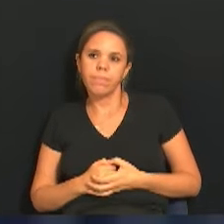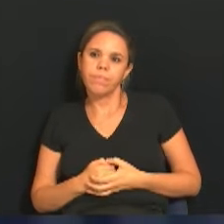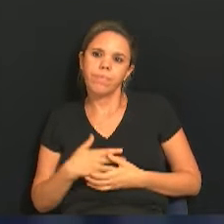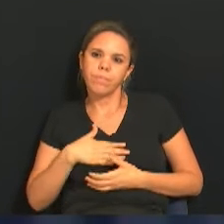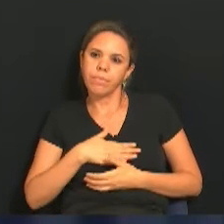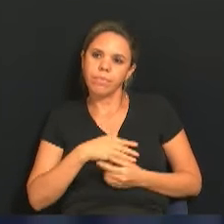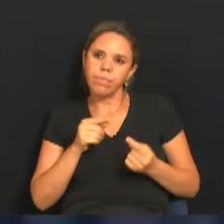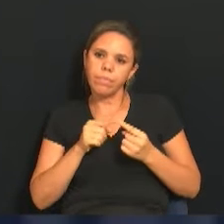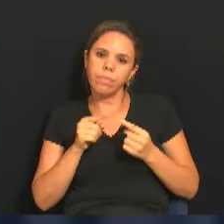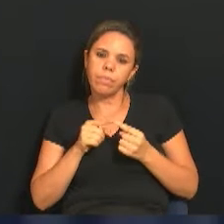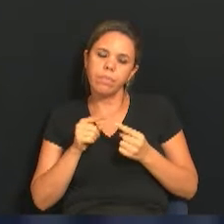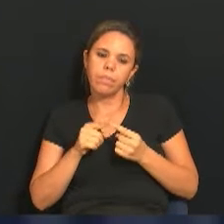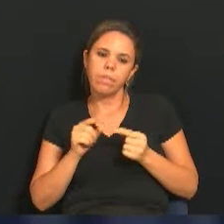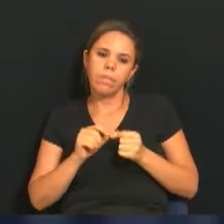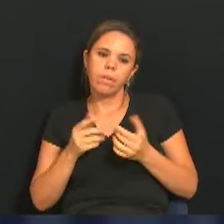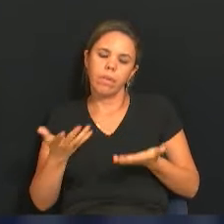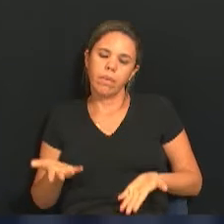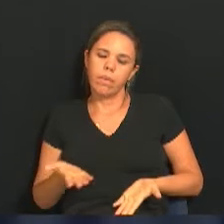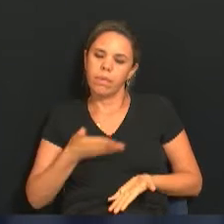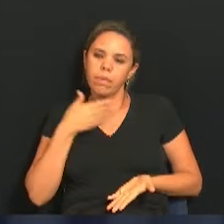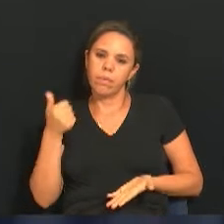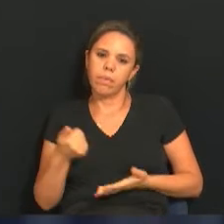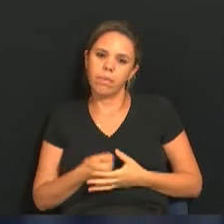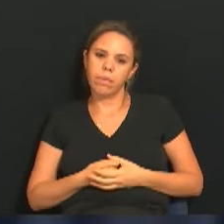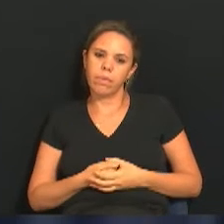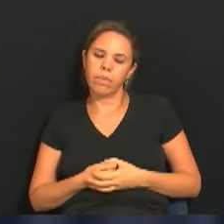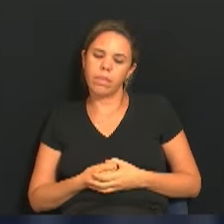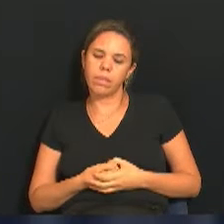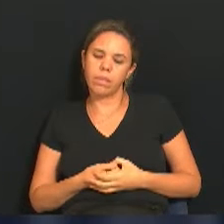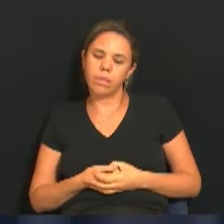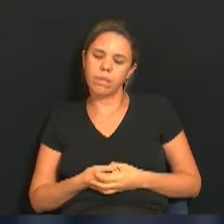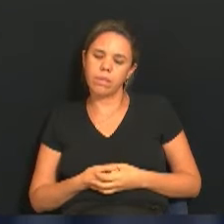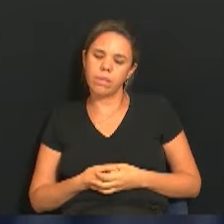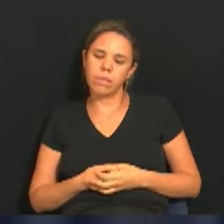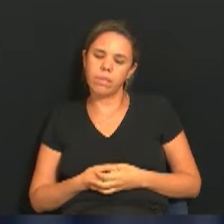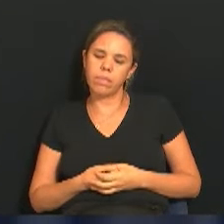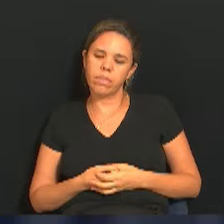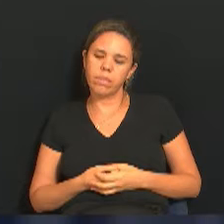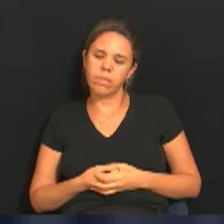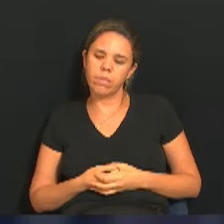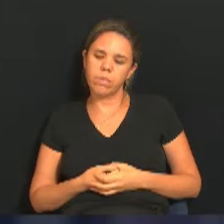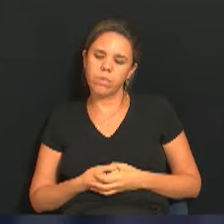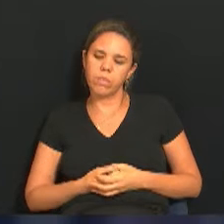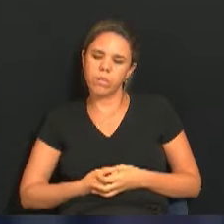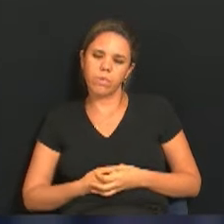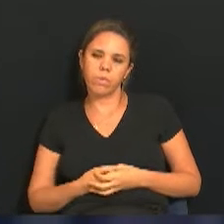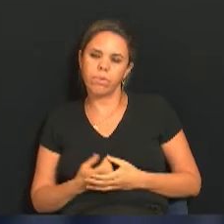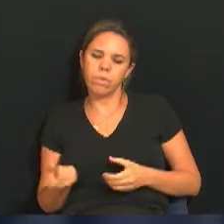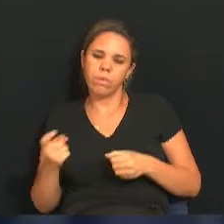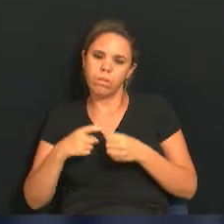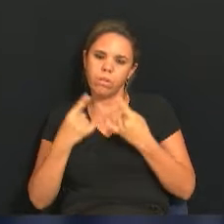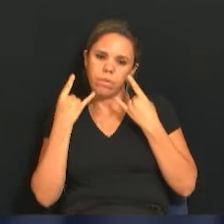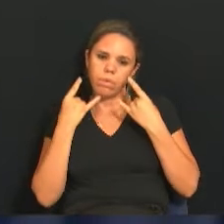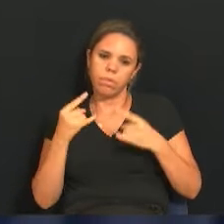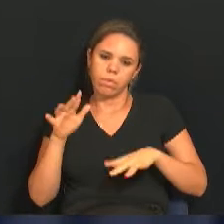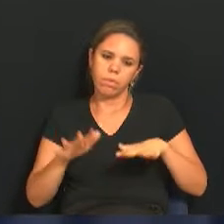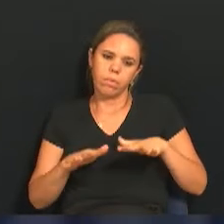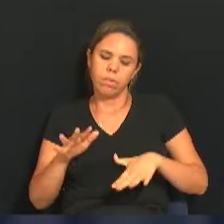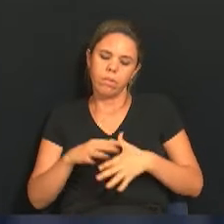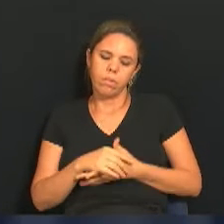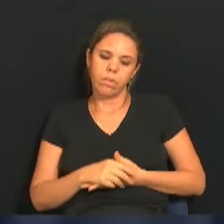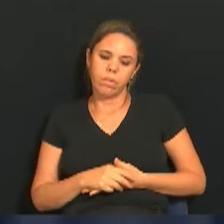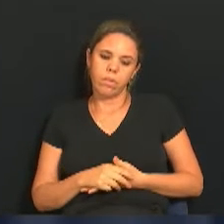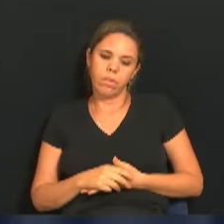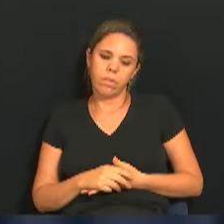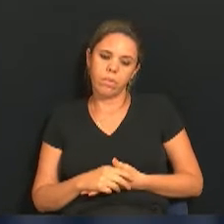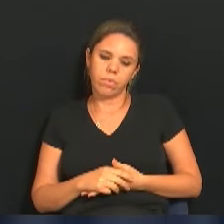e faça com que o centro de Campinas realmente volte a ser um local atrativo. Porque, às vezes, estamos falando do morador de